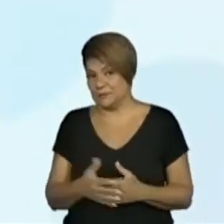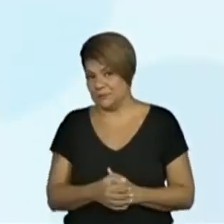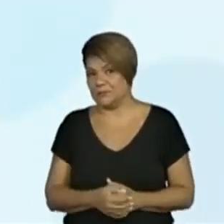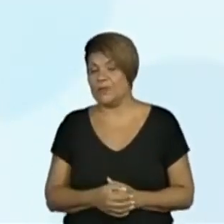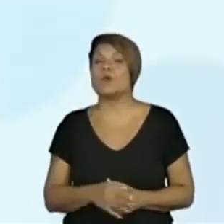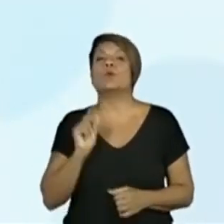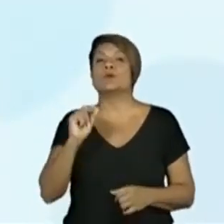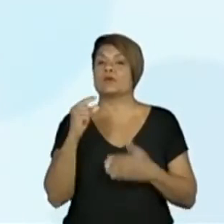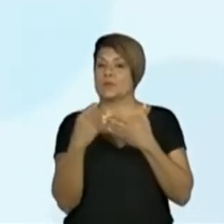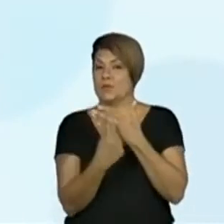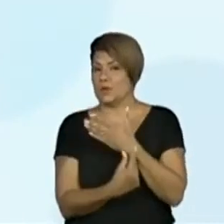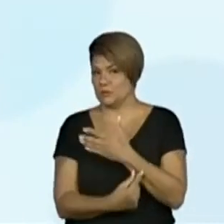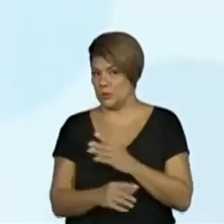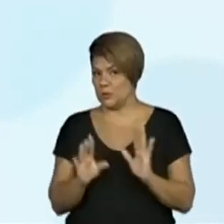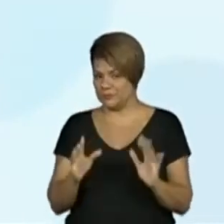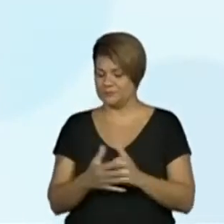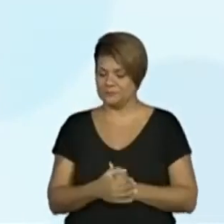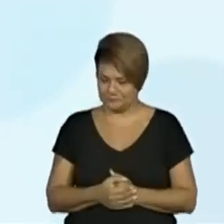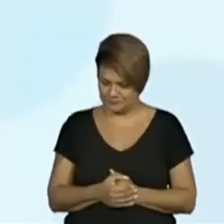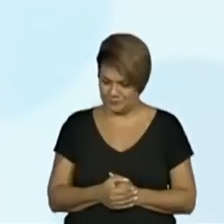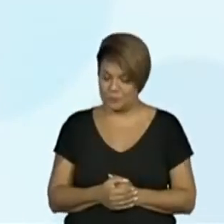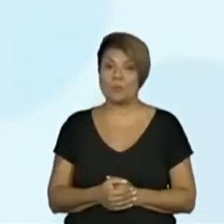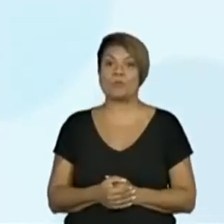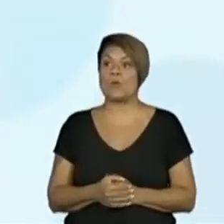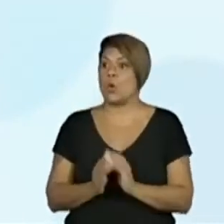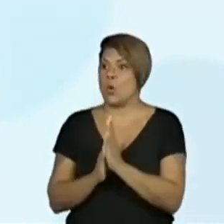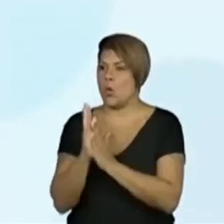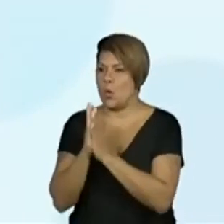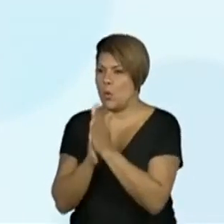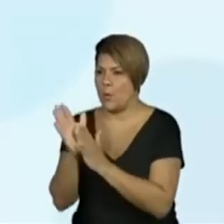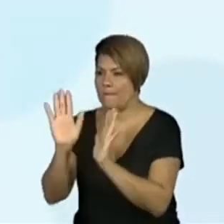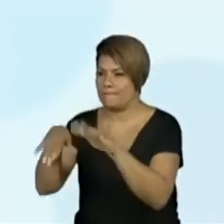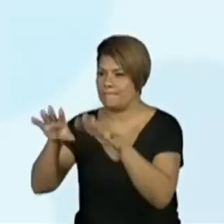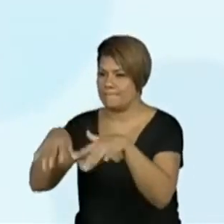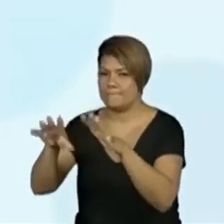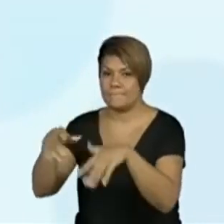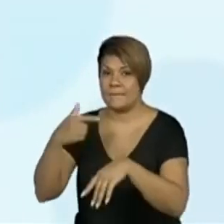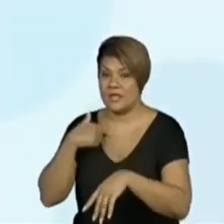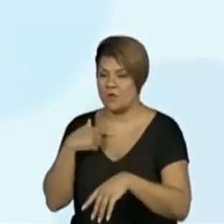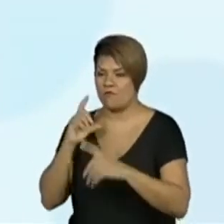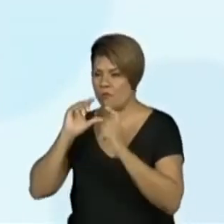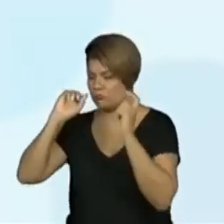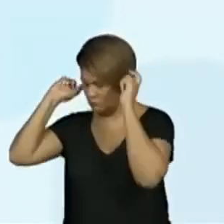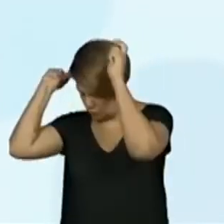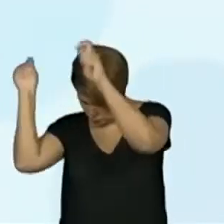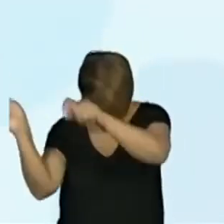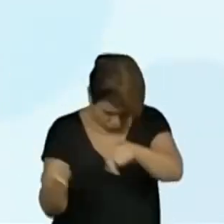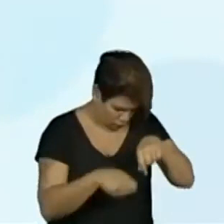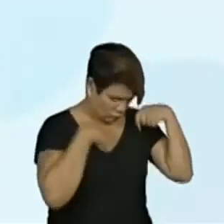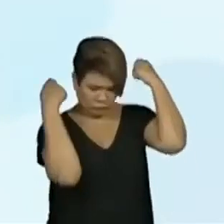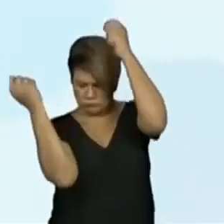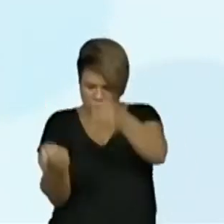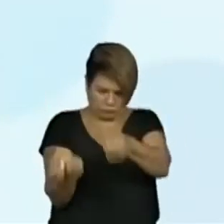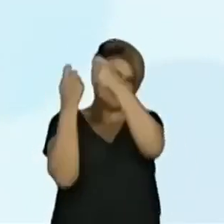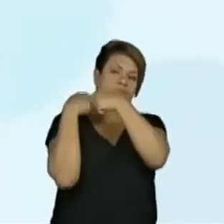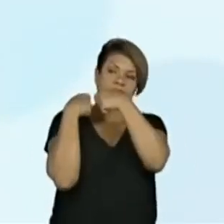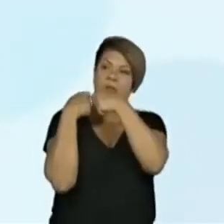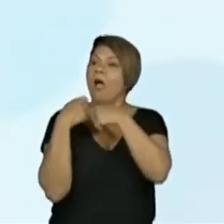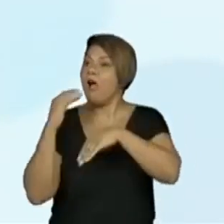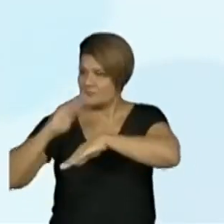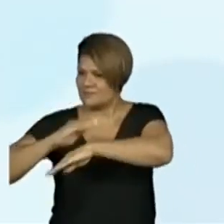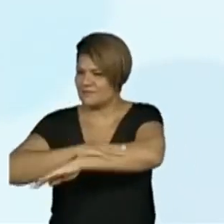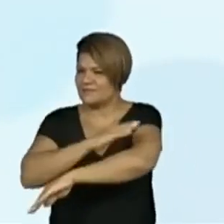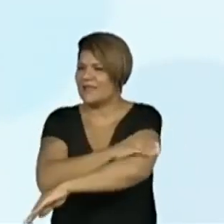teve de ideia? Vamos lá, o que que ele contou para mim? Vou me disfarçar de sapo e jogar uma tinta para acabar